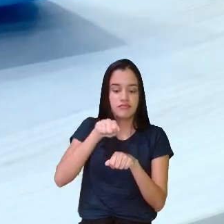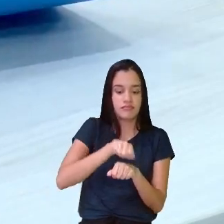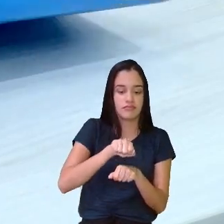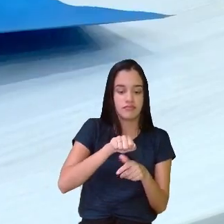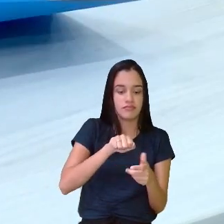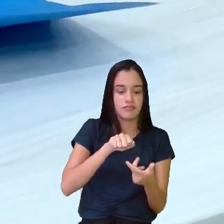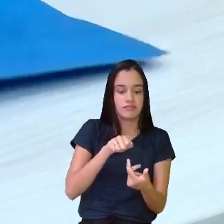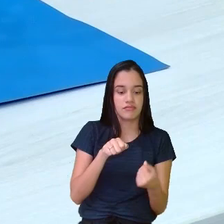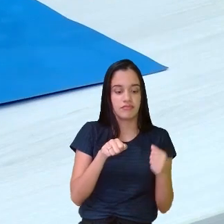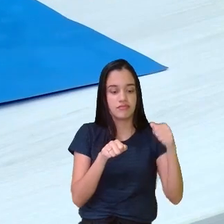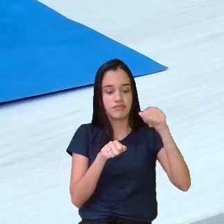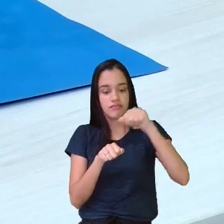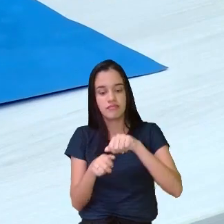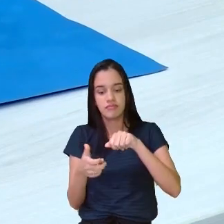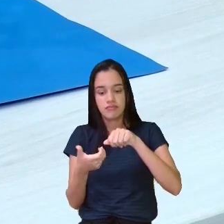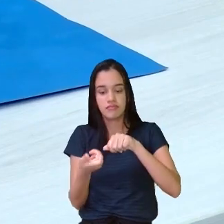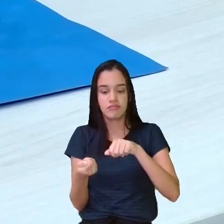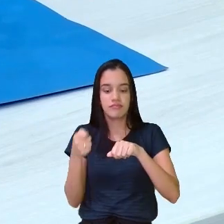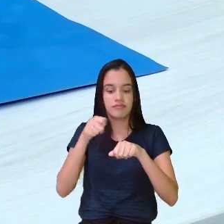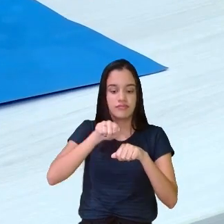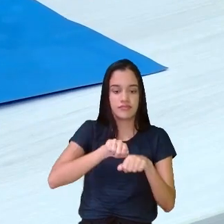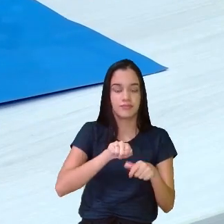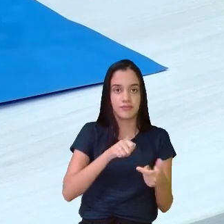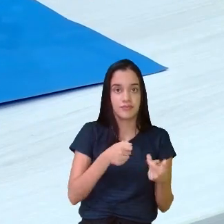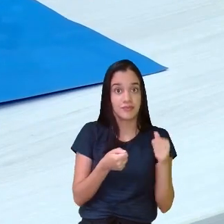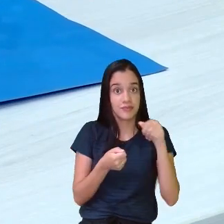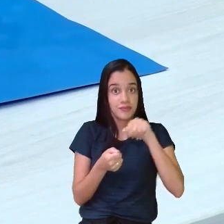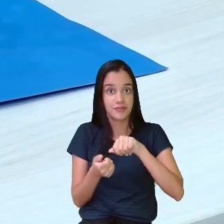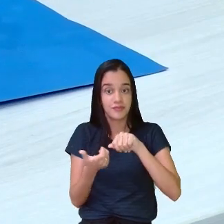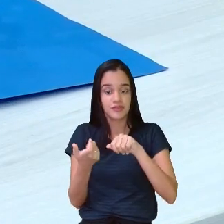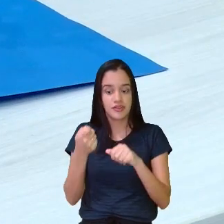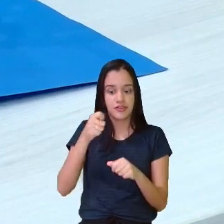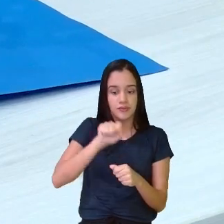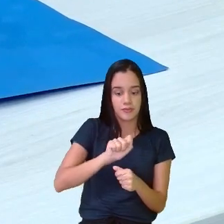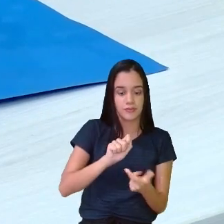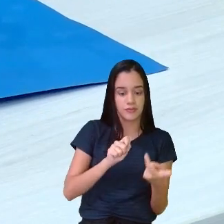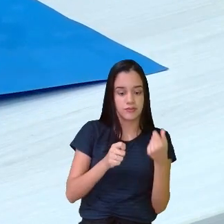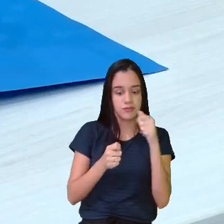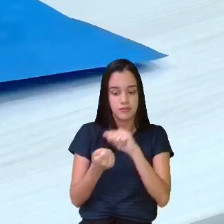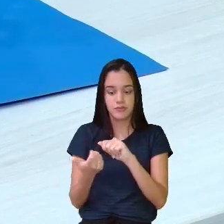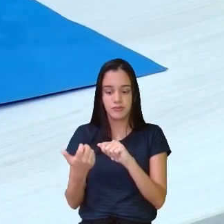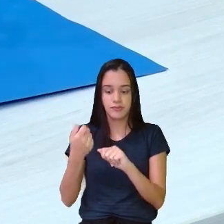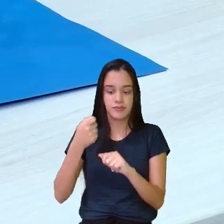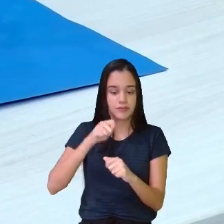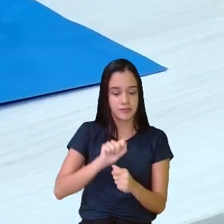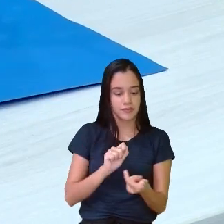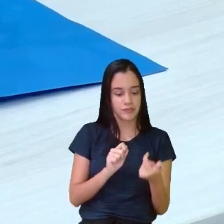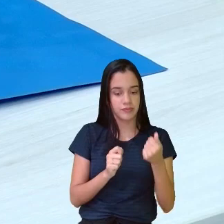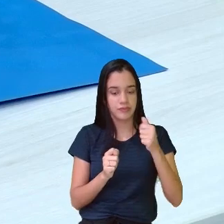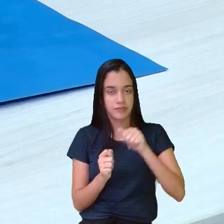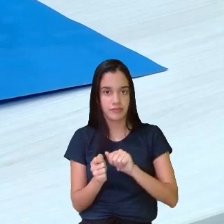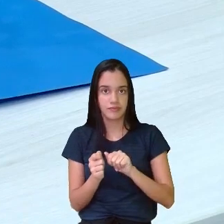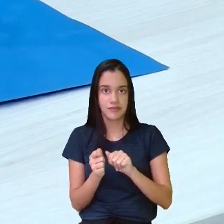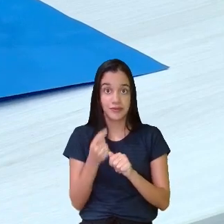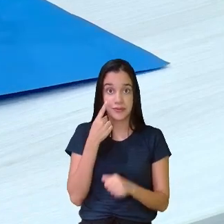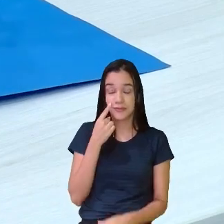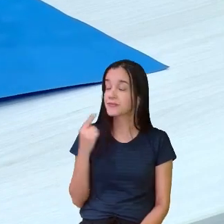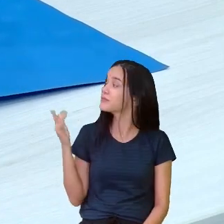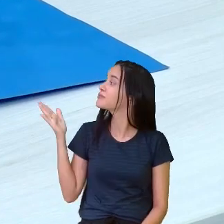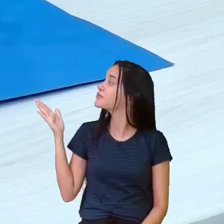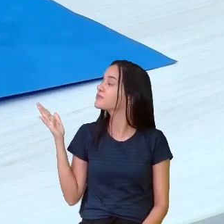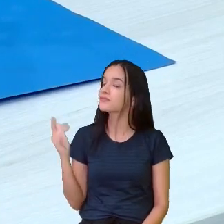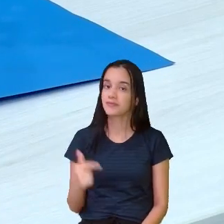Direita para a esquerda. Esquerda para a direita. Direita para a esquerda. Esquerda